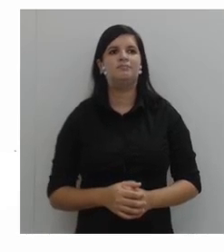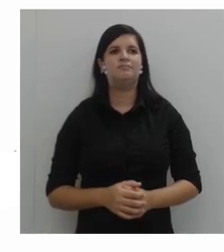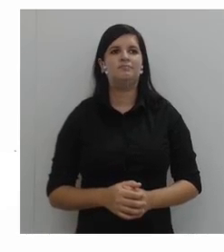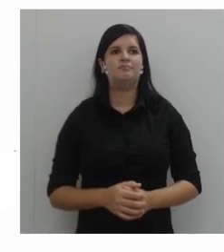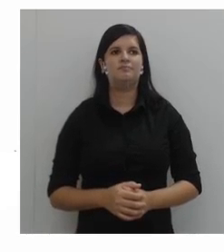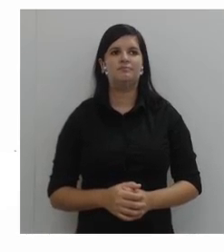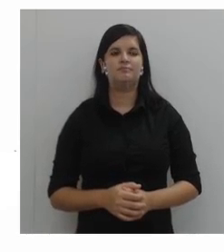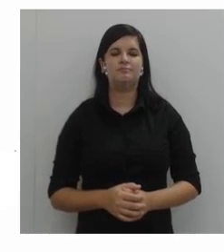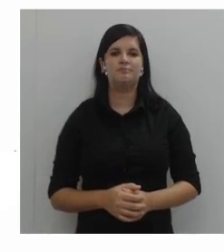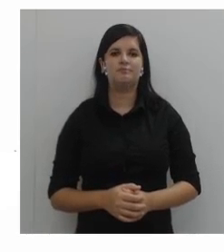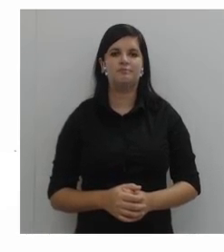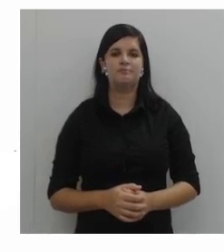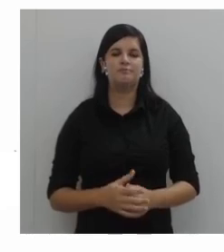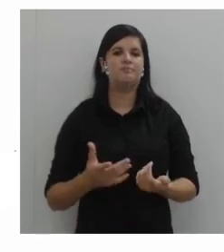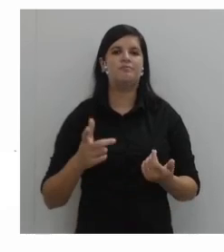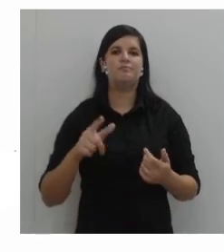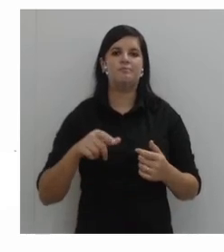Essa é